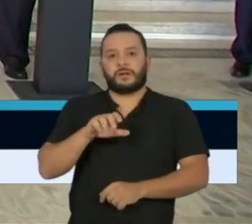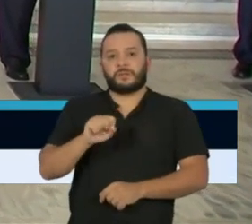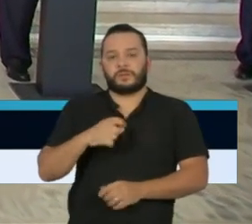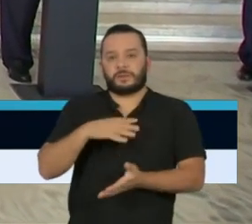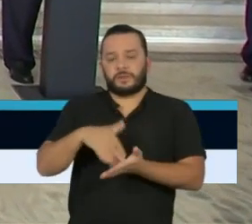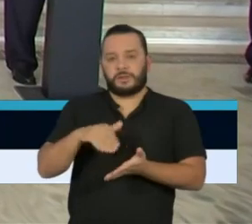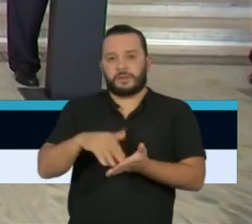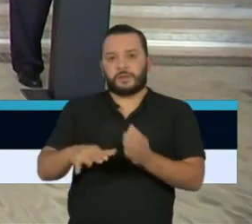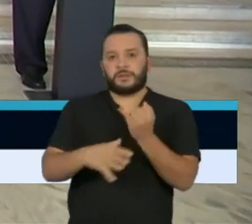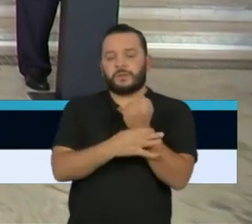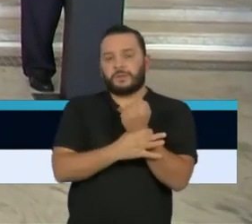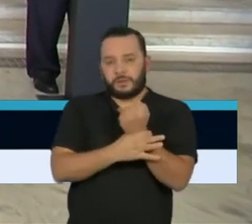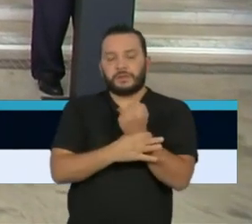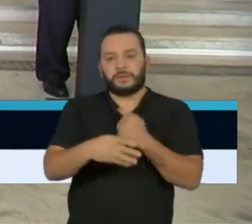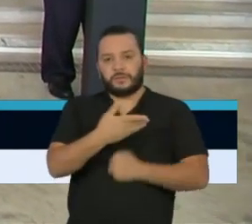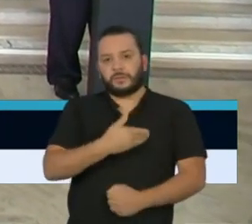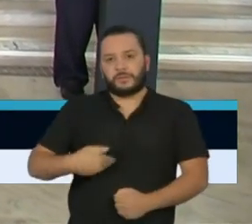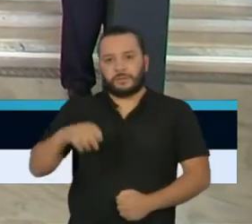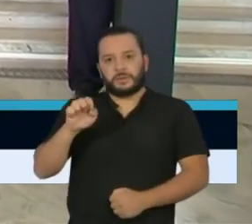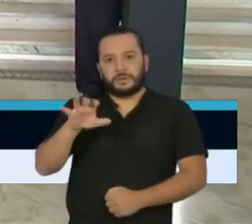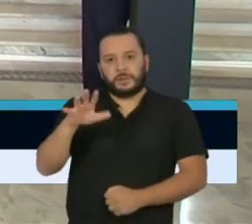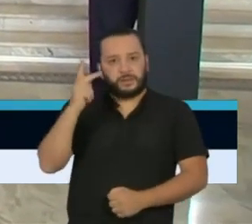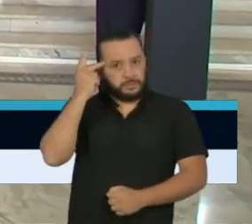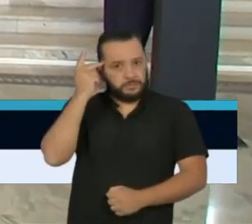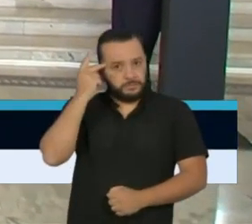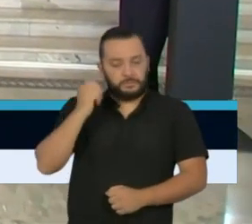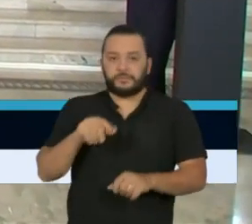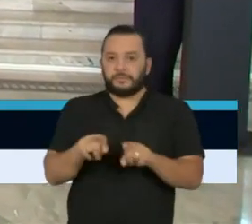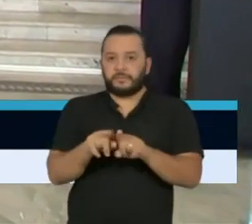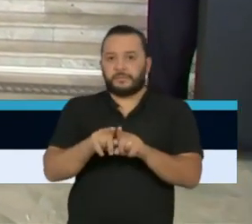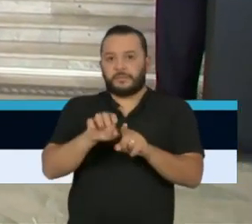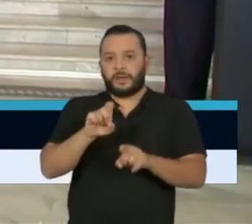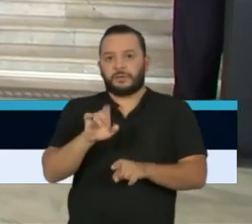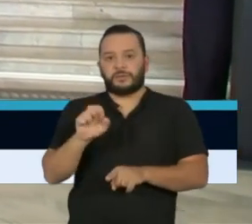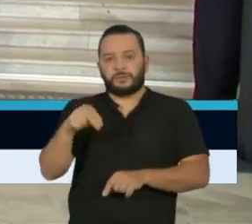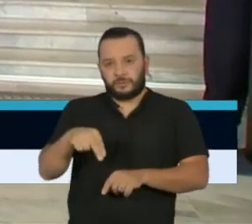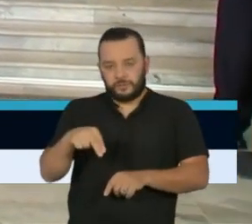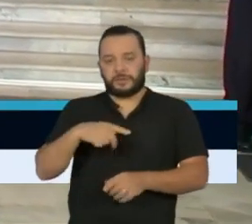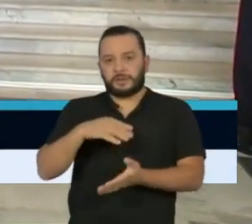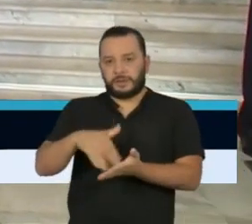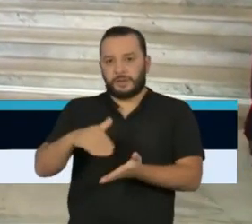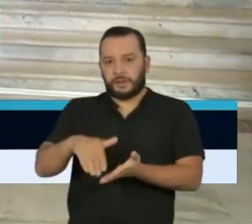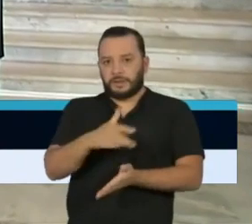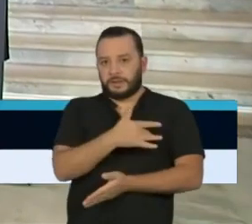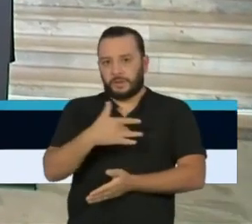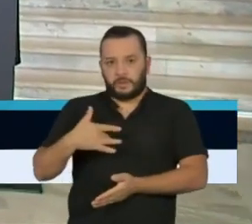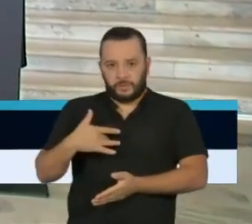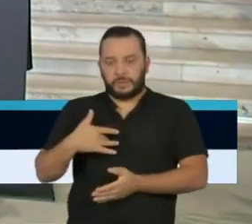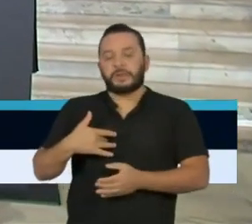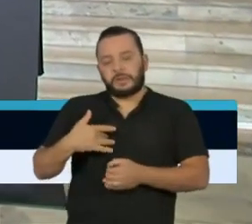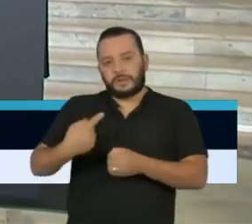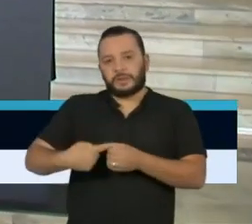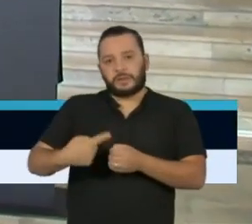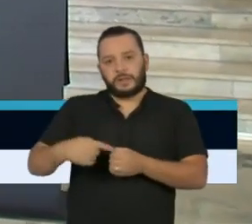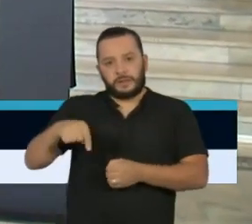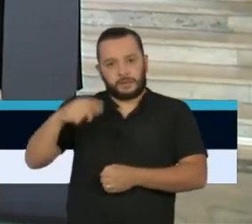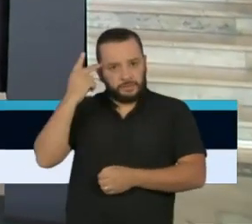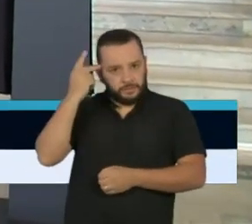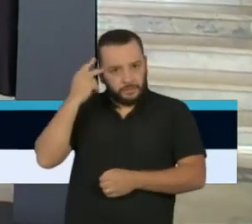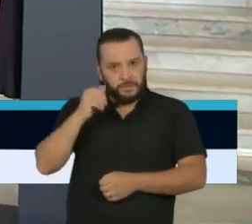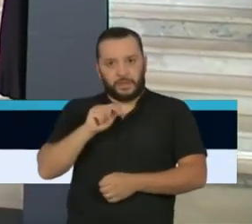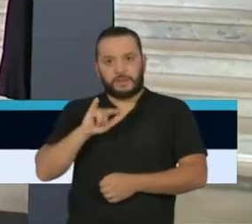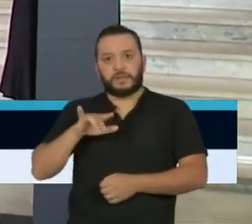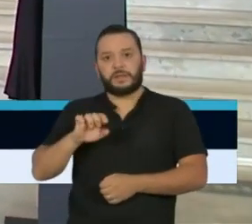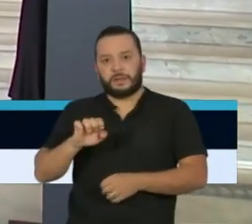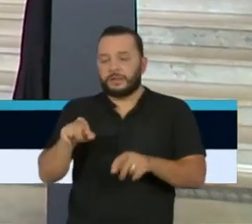Segurança Pública do Estado de São Paulo, Edson Aparecido, secretário de Saúde da cidade de São Paulo, Aline